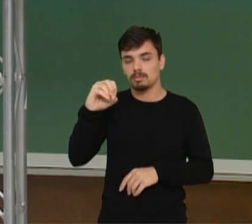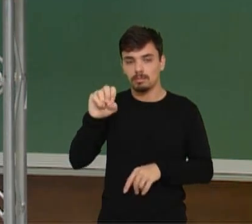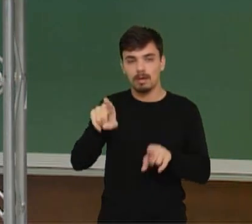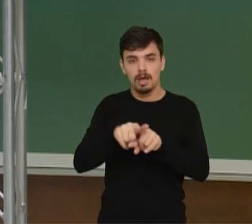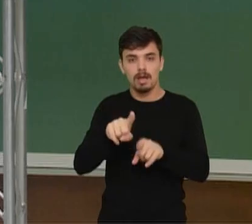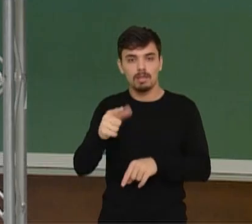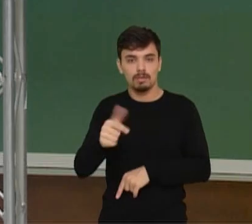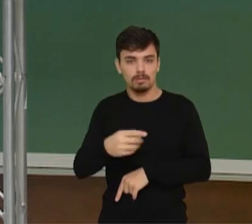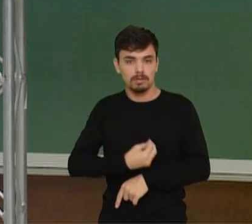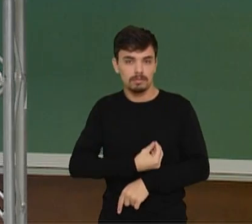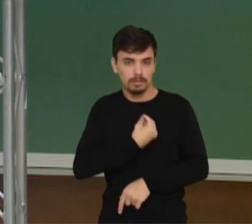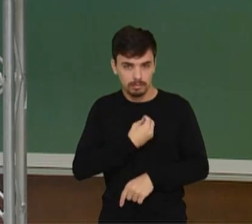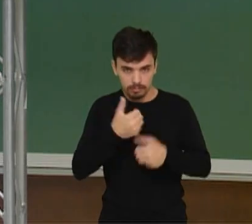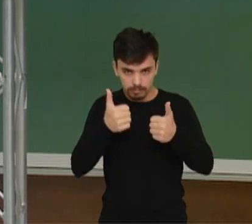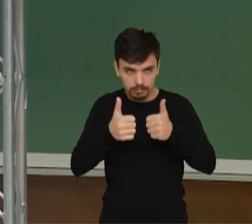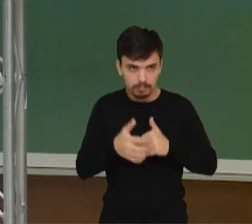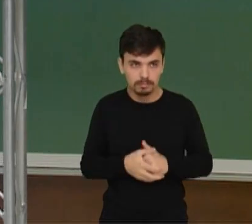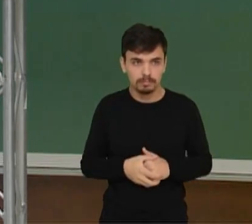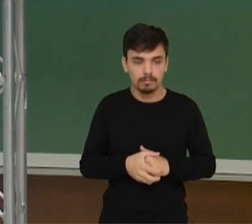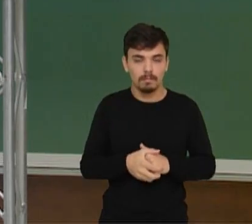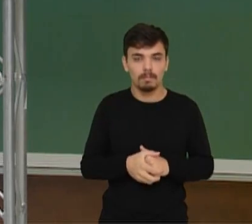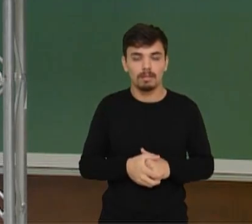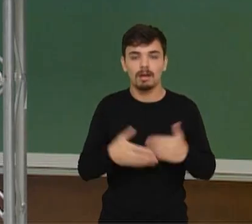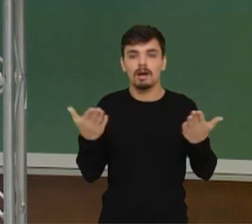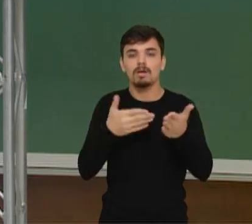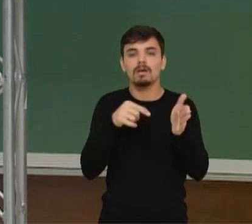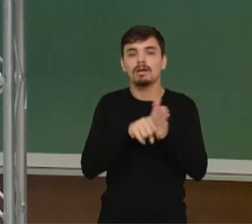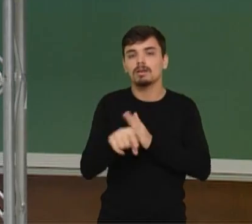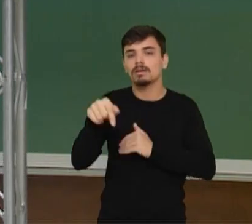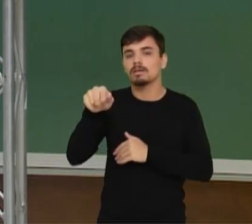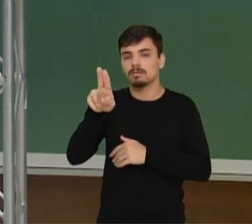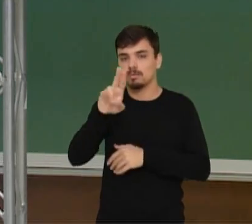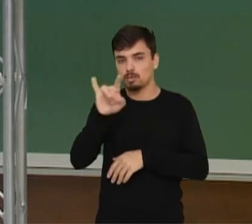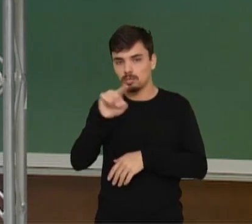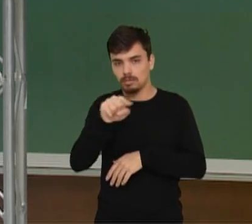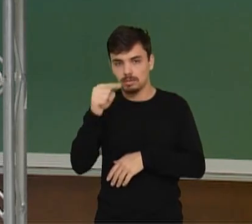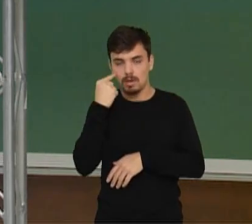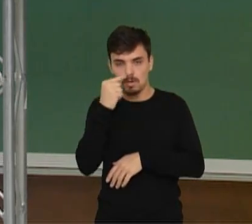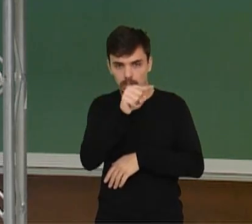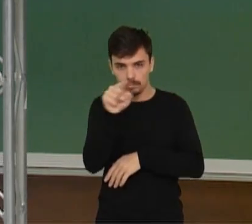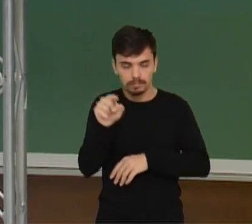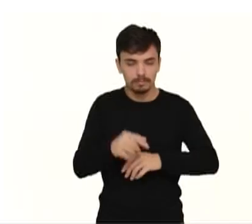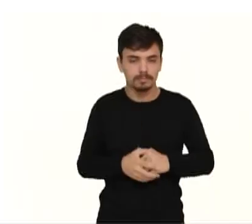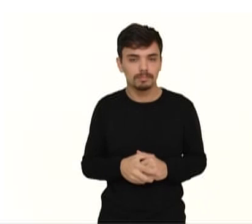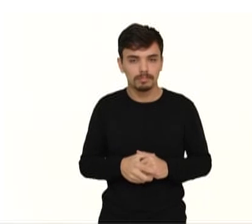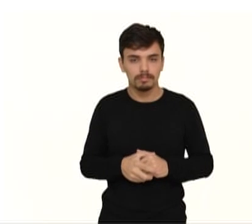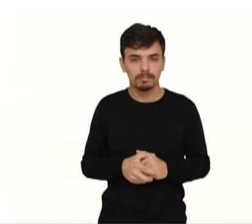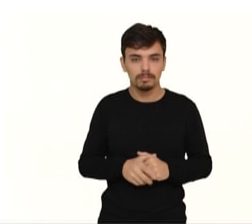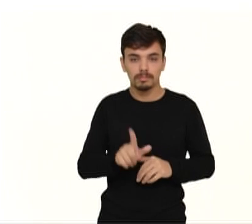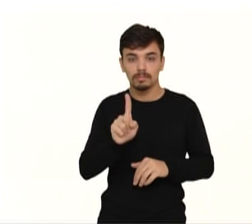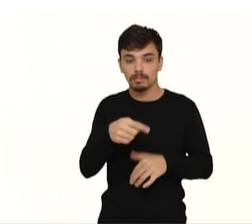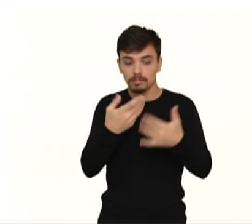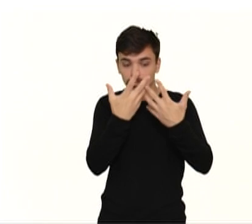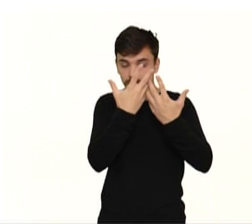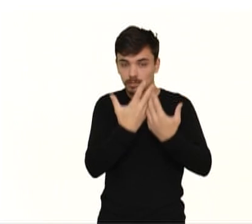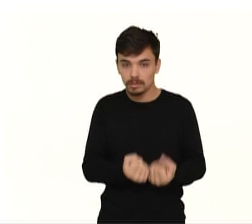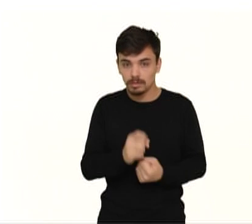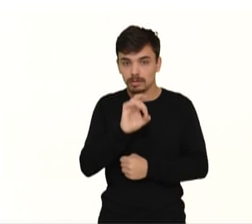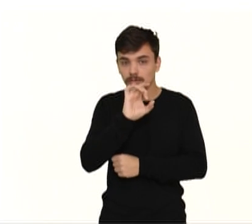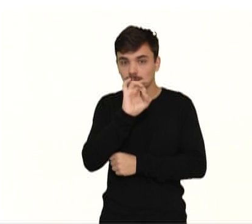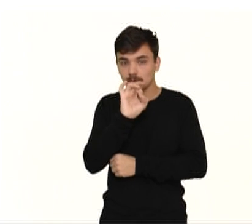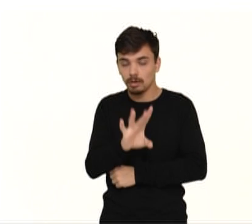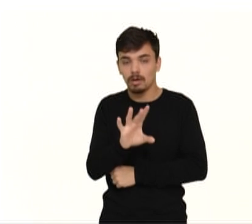fatores abióticos. Vamos para um quiz então para ver se você entendeu essa parte. Ao considerarmos apenas os